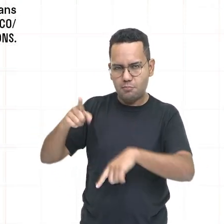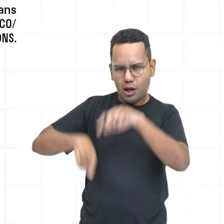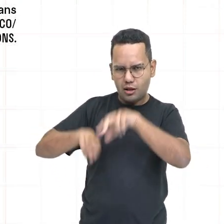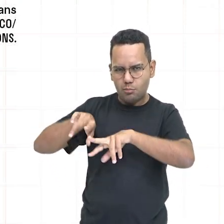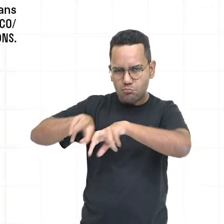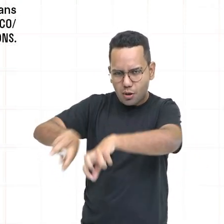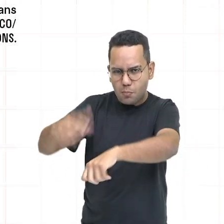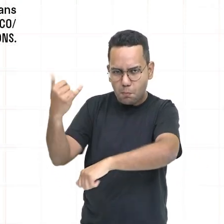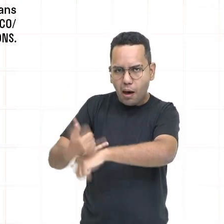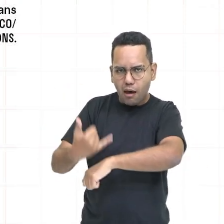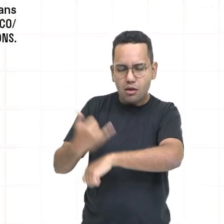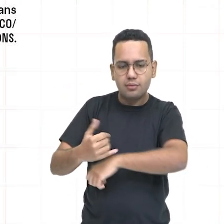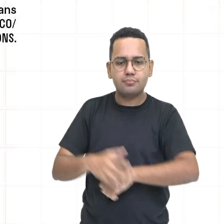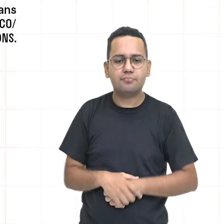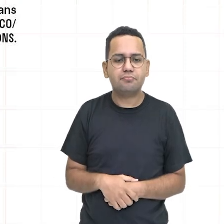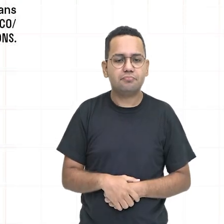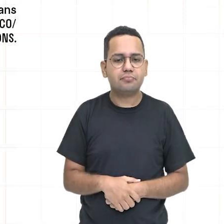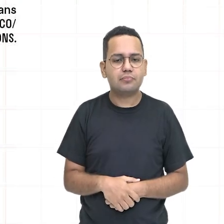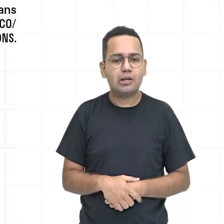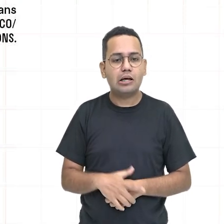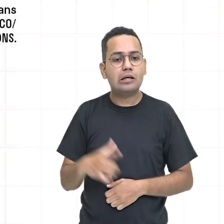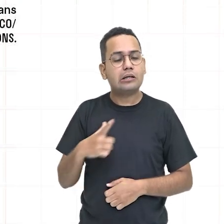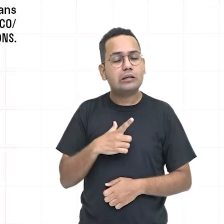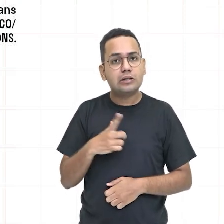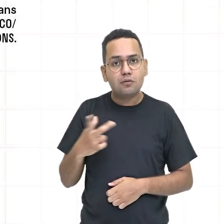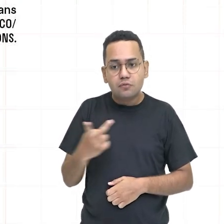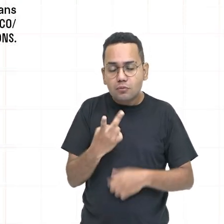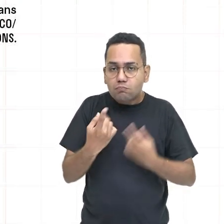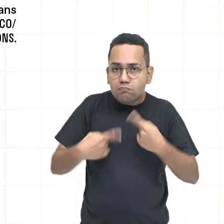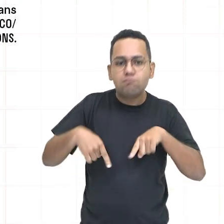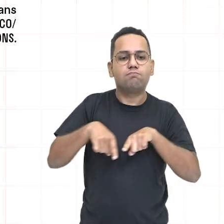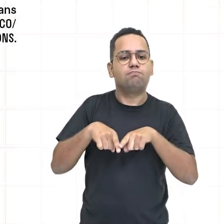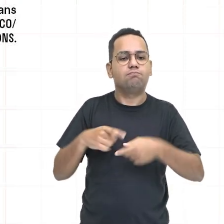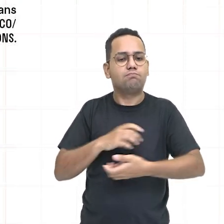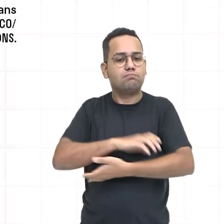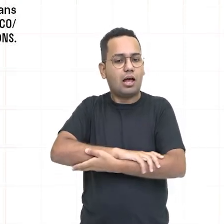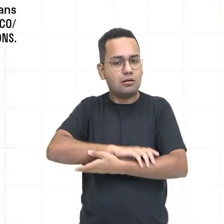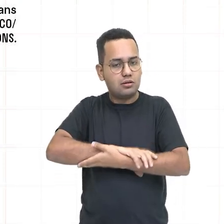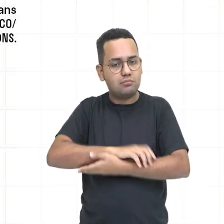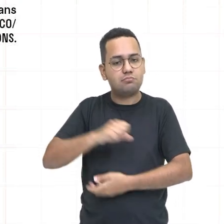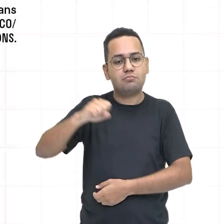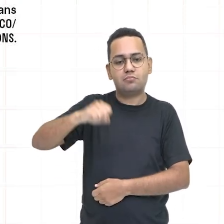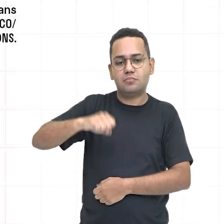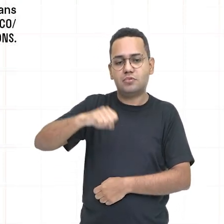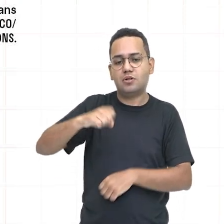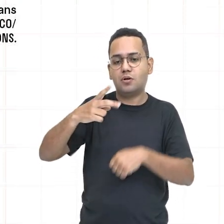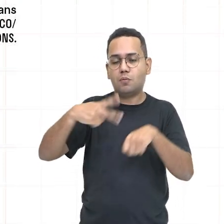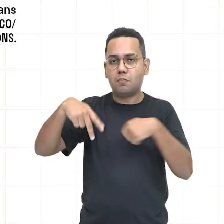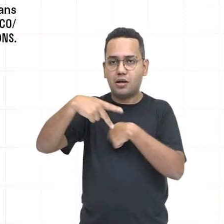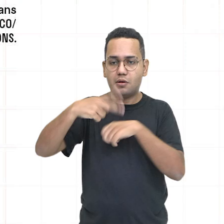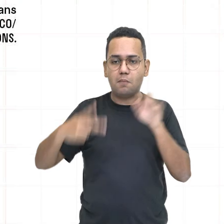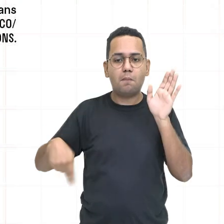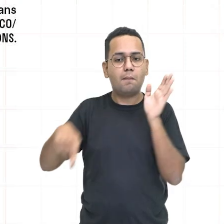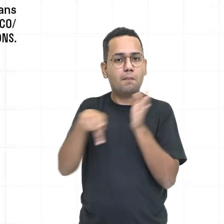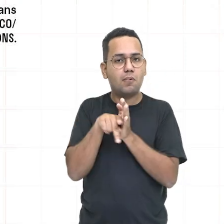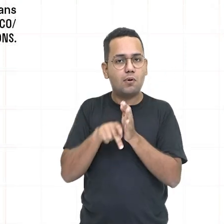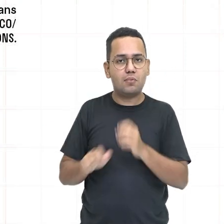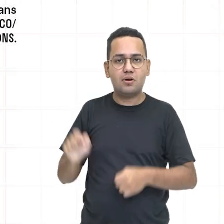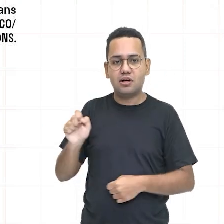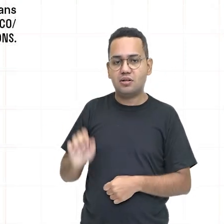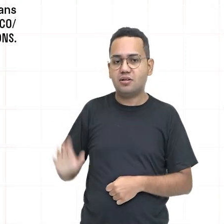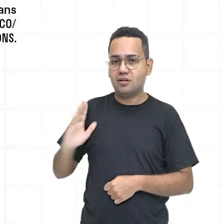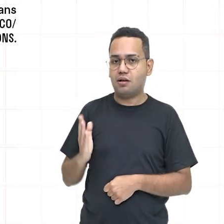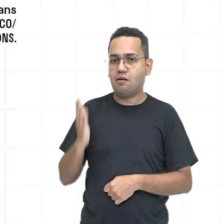isso fortaleceu as relações comerciais com esses países, ou entre esses países